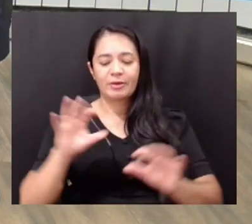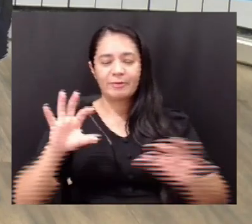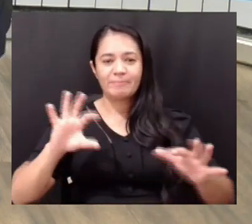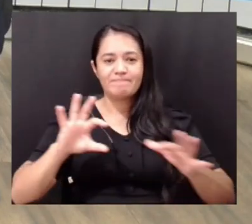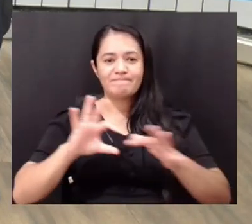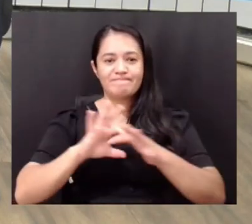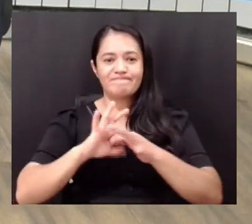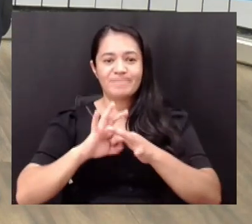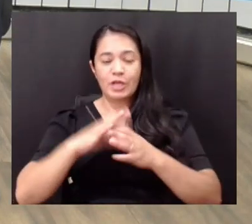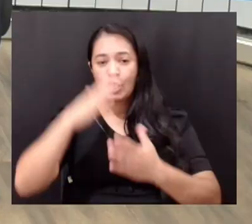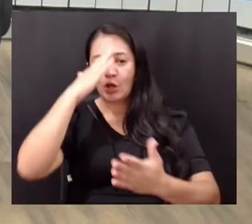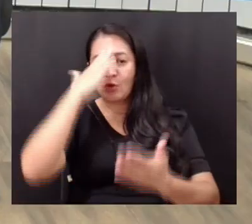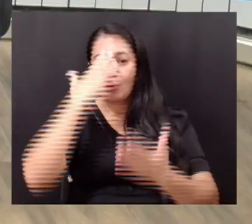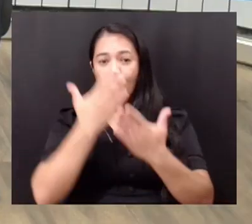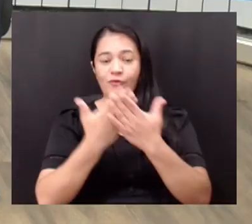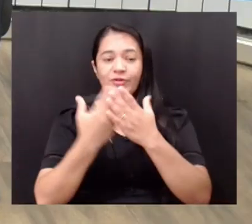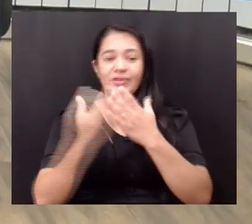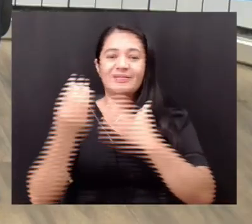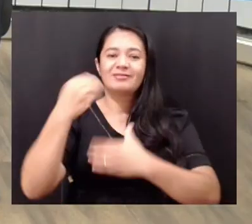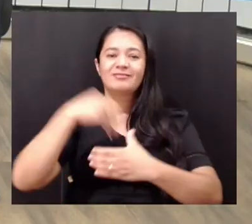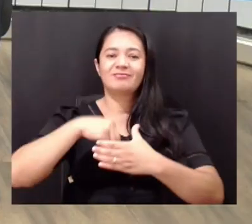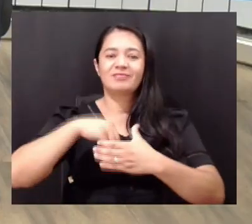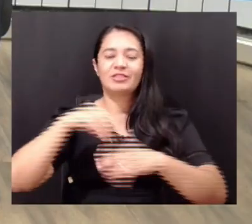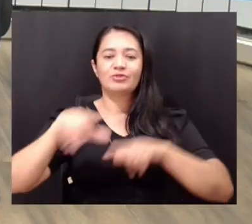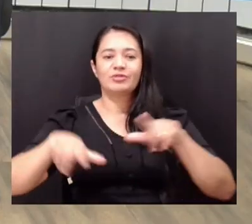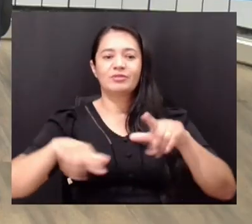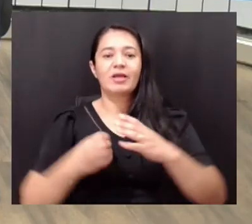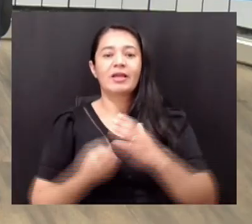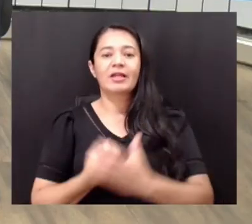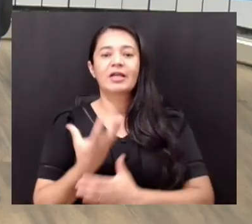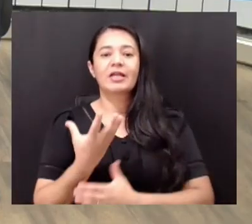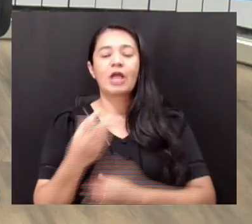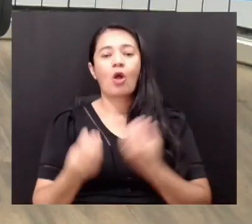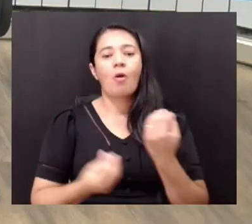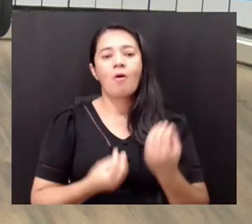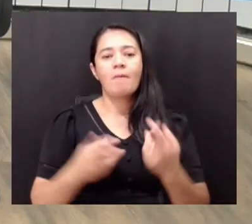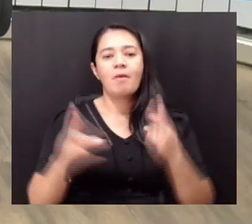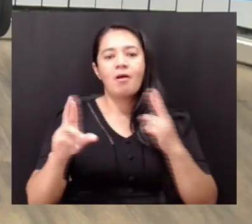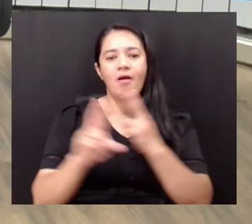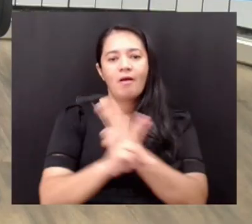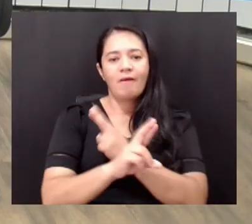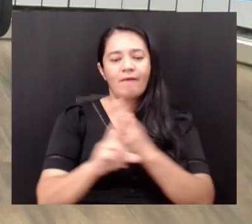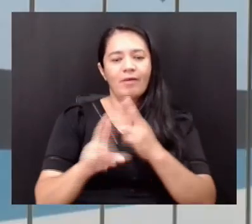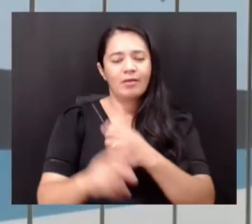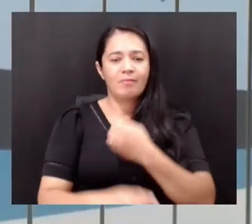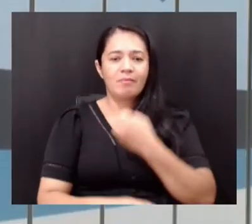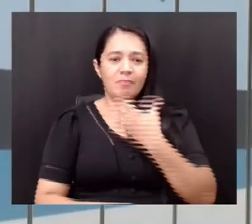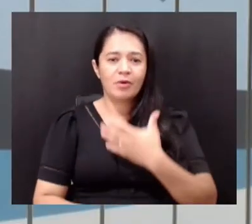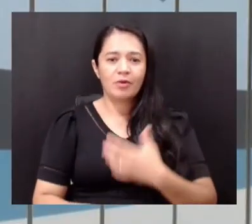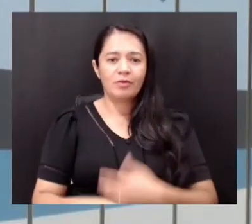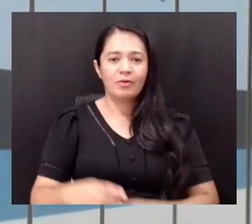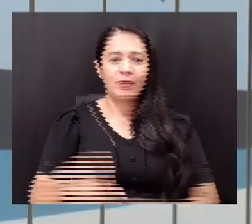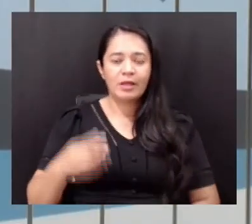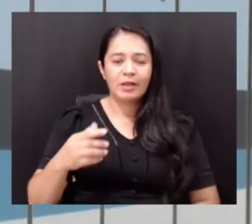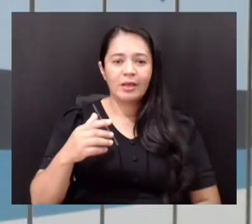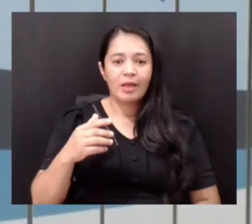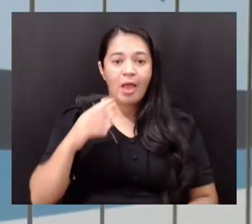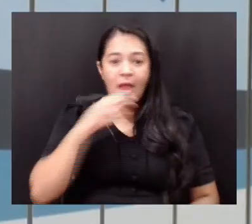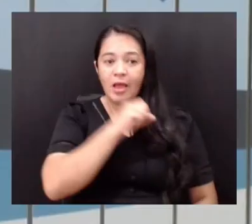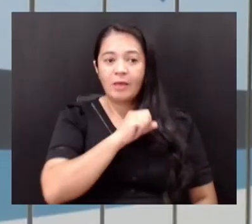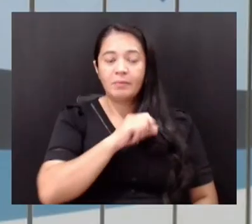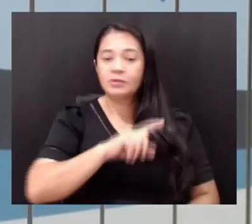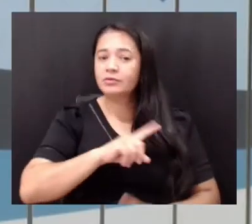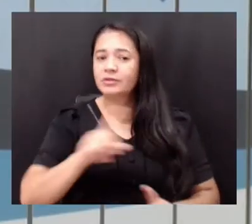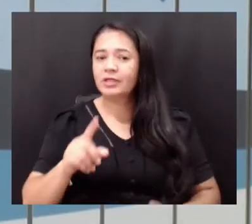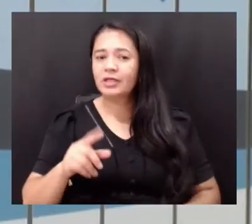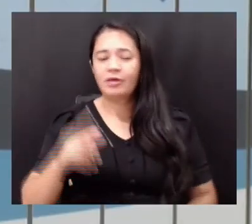trabalho, a gente cria com relacionamento. Não é uma coisa que é de um dia para outro. É uma conquista. É no